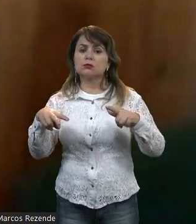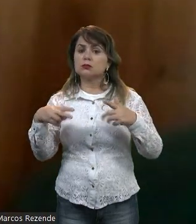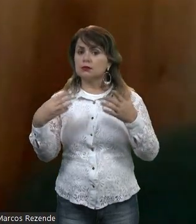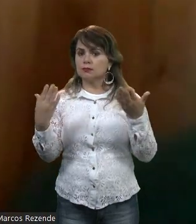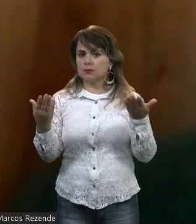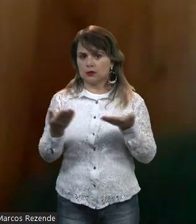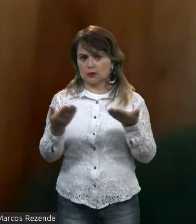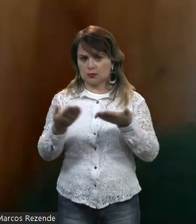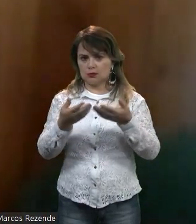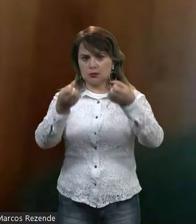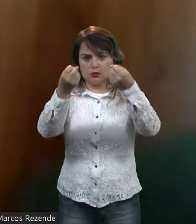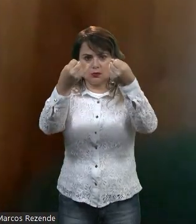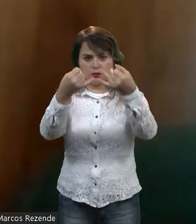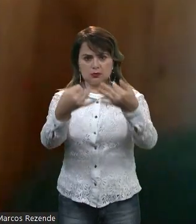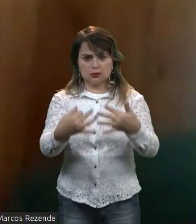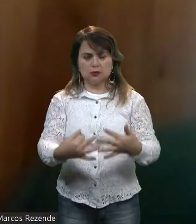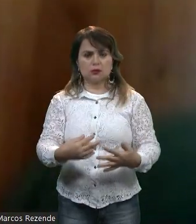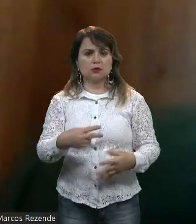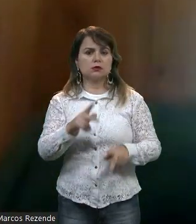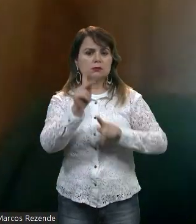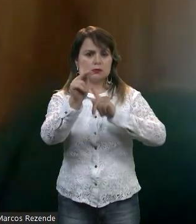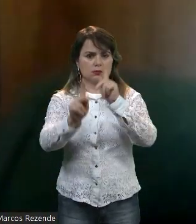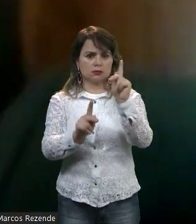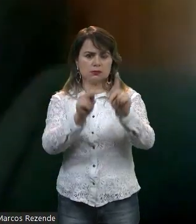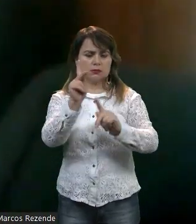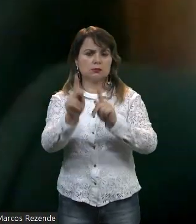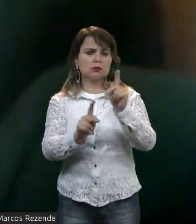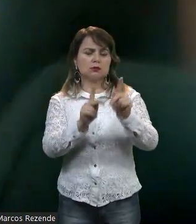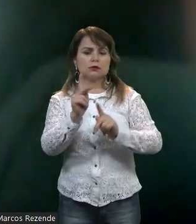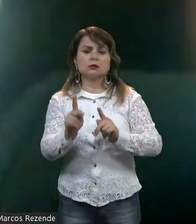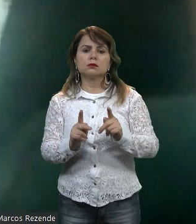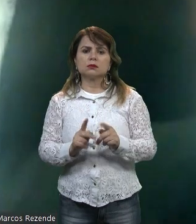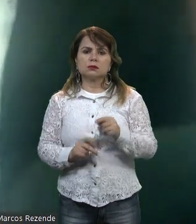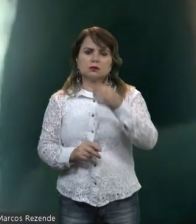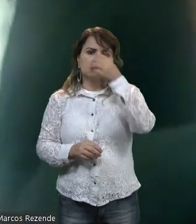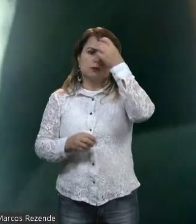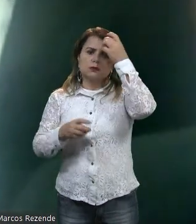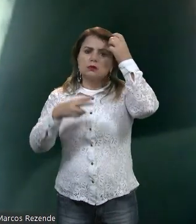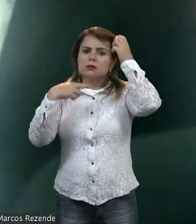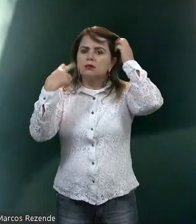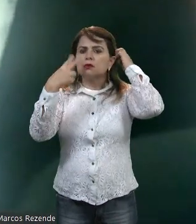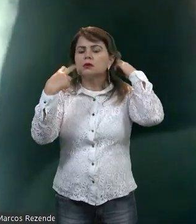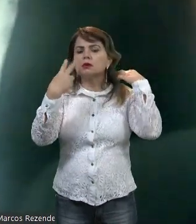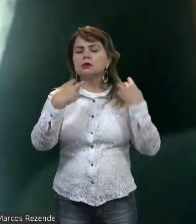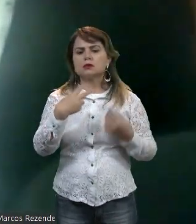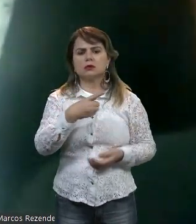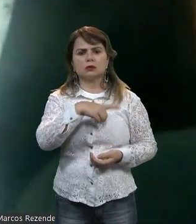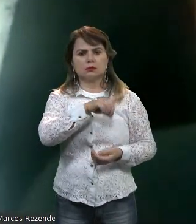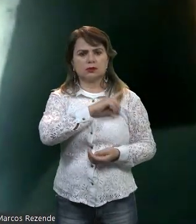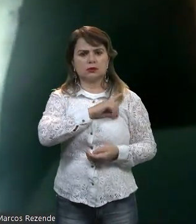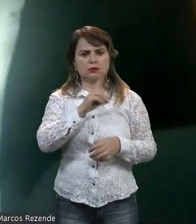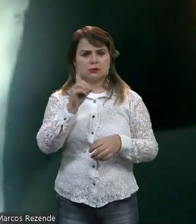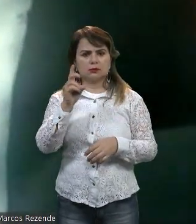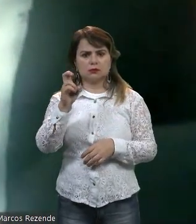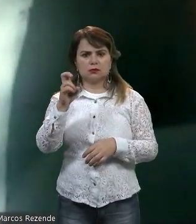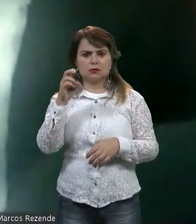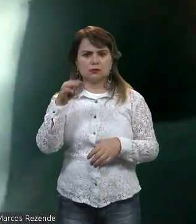Passemos agora às explicações pessoais. Vereador Wilson Damasceno dispõe de 5 minutos.